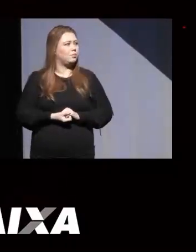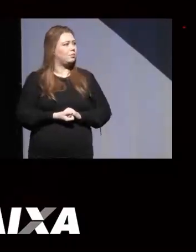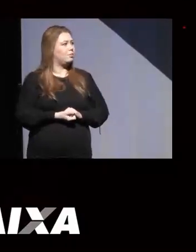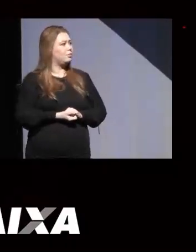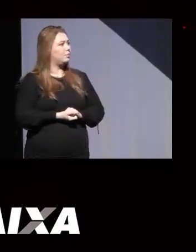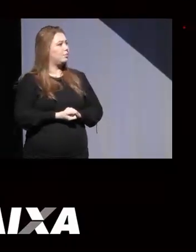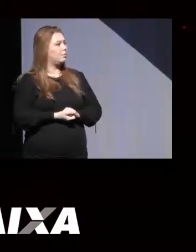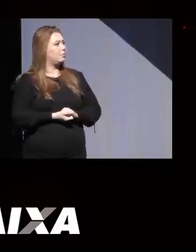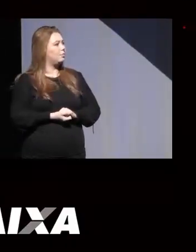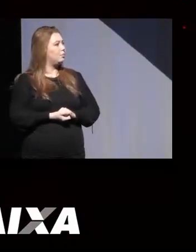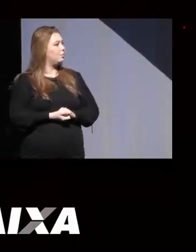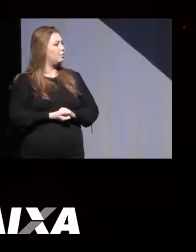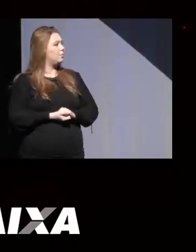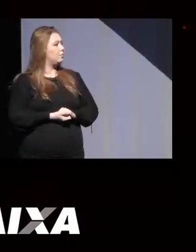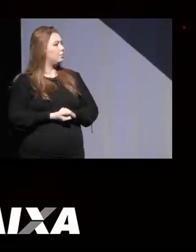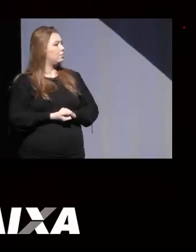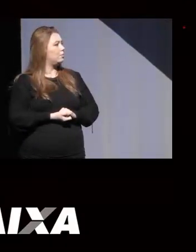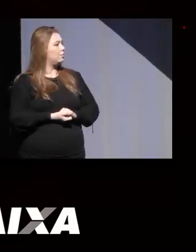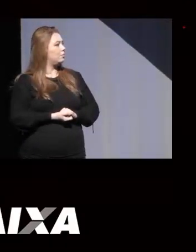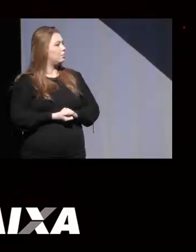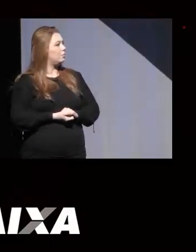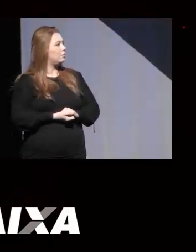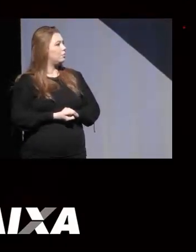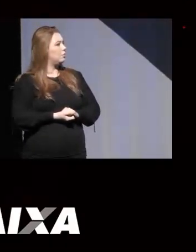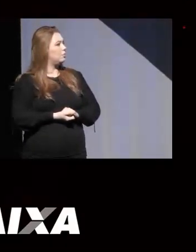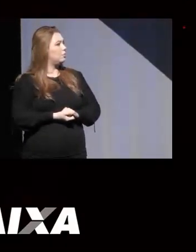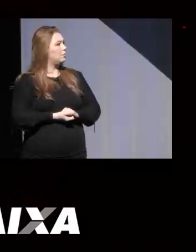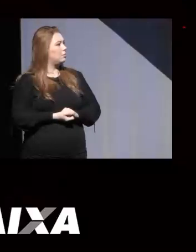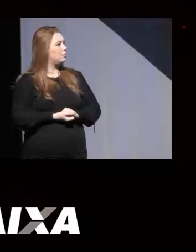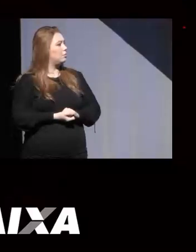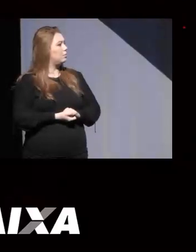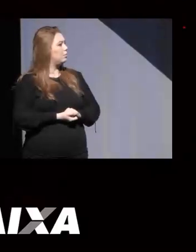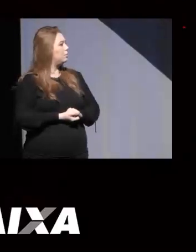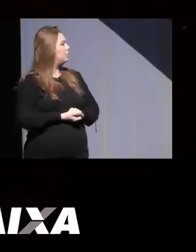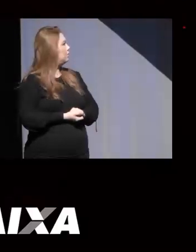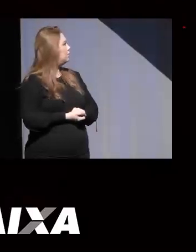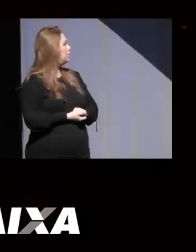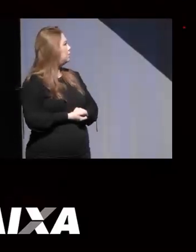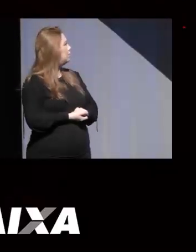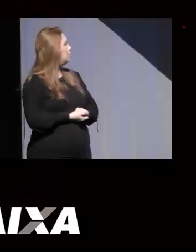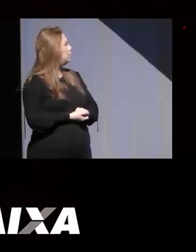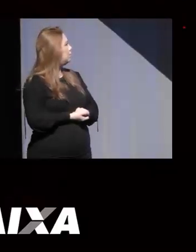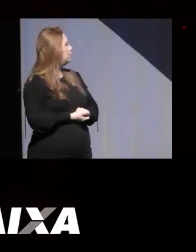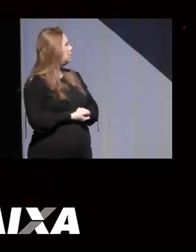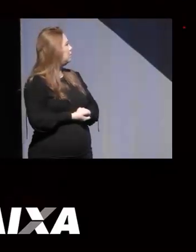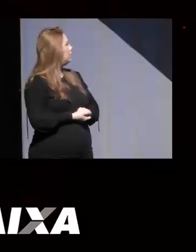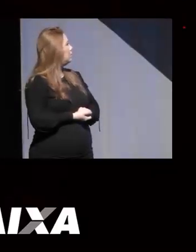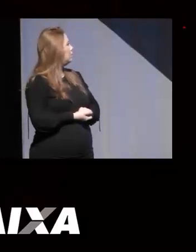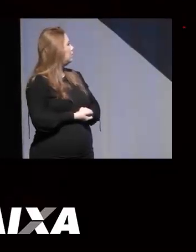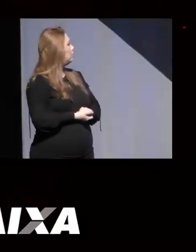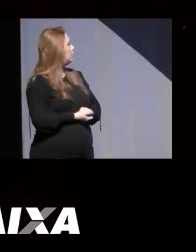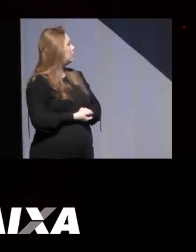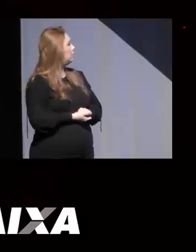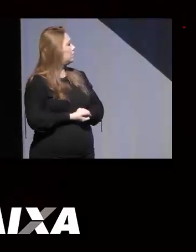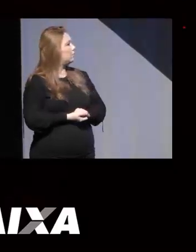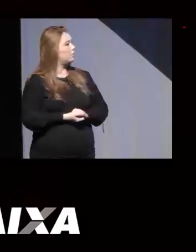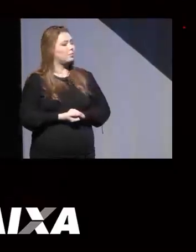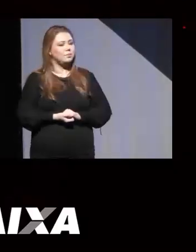Ah, nossa, nem vi que esse negócio andava assim, tinha este movimento chique. Não,